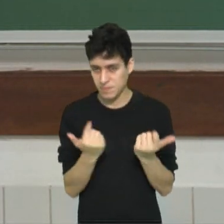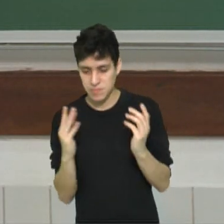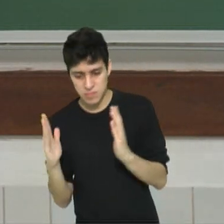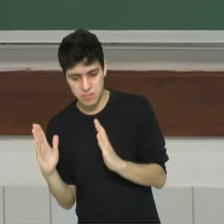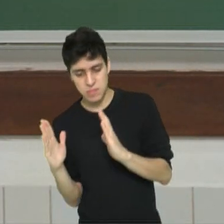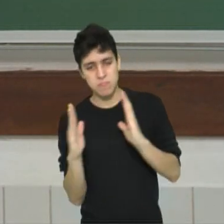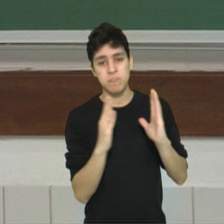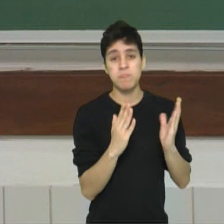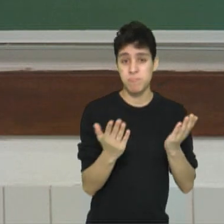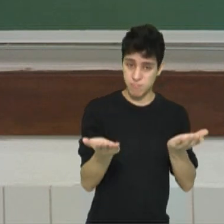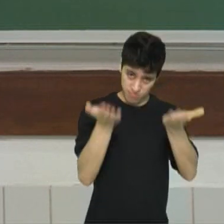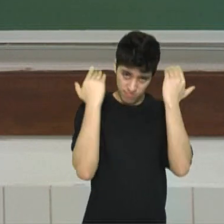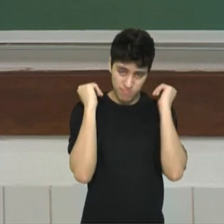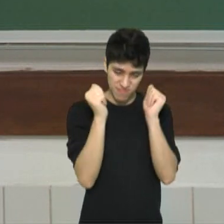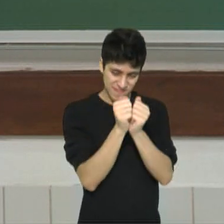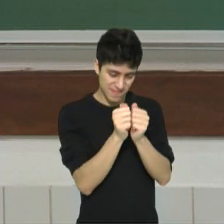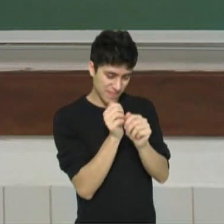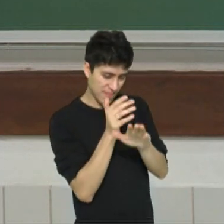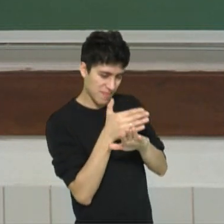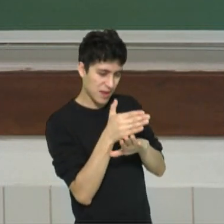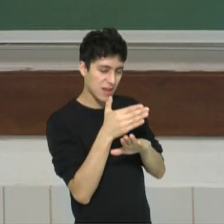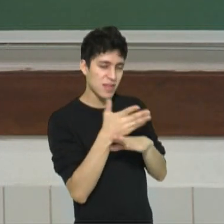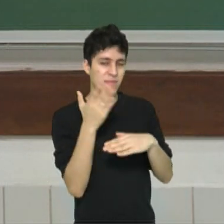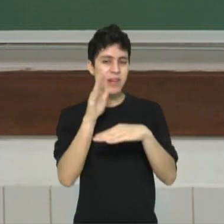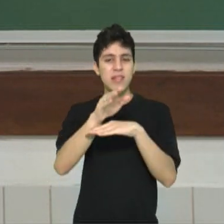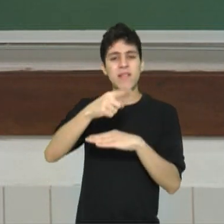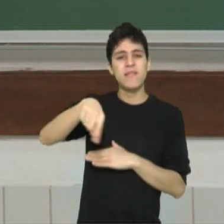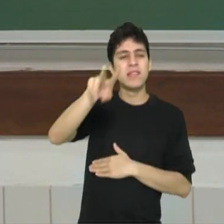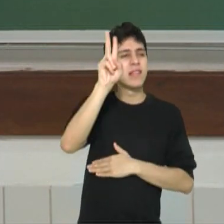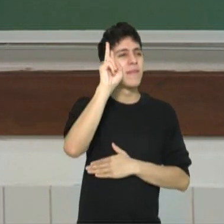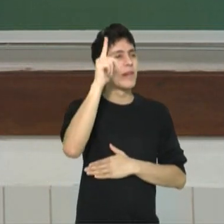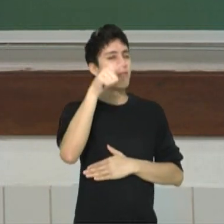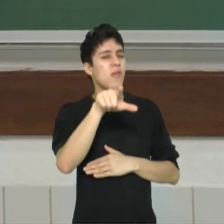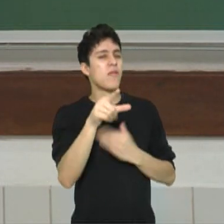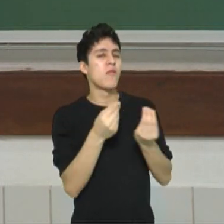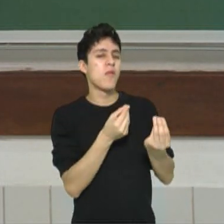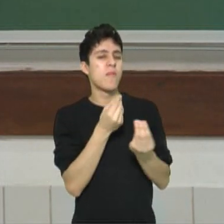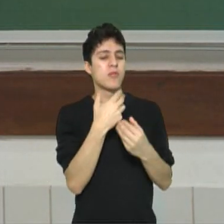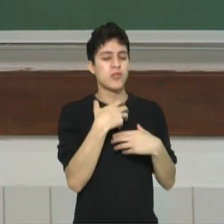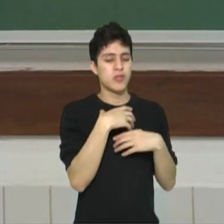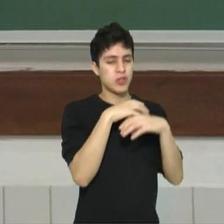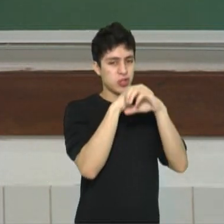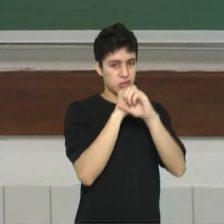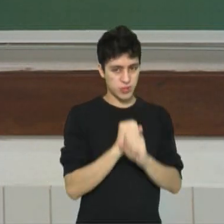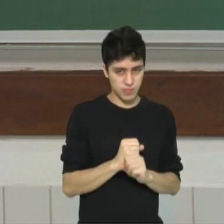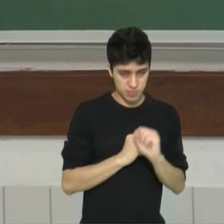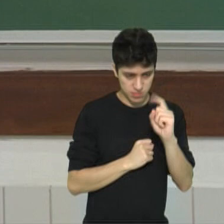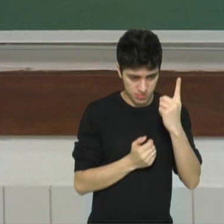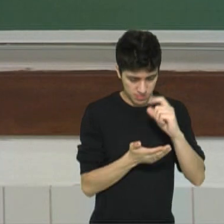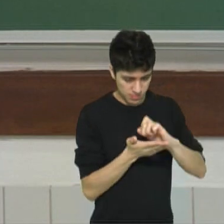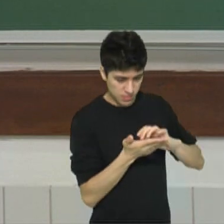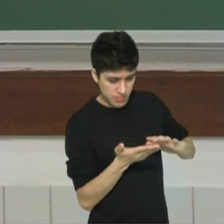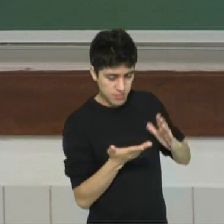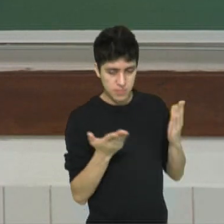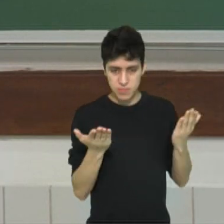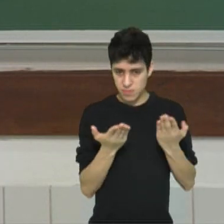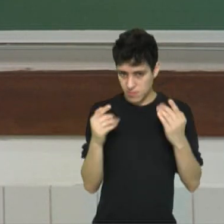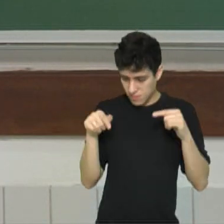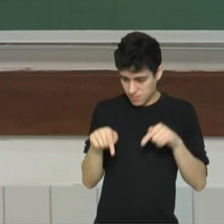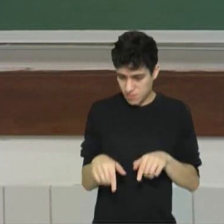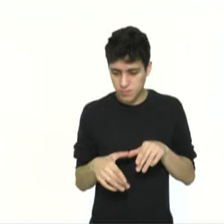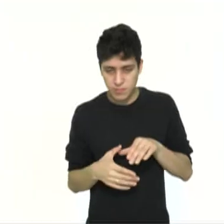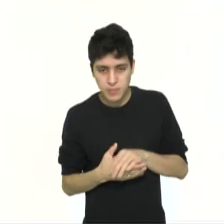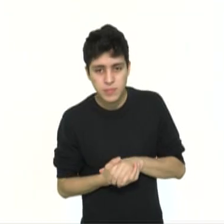começar então praticando, né, para a gente relembrar aí como é que faz esse cálculo, tá? Então, o primeiro exercício da aula de hoje é o